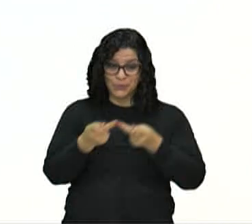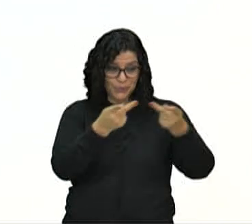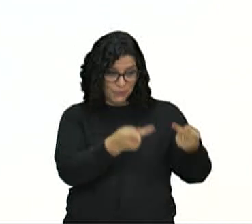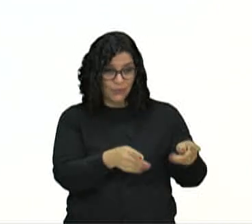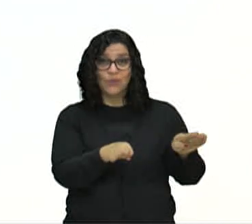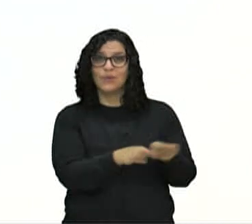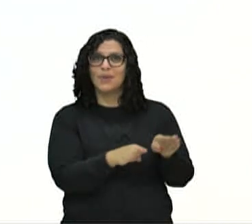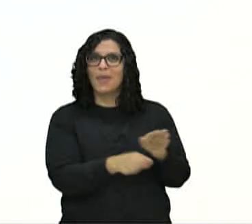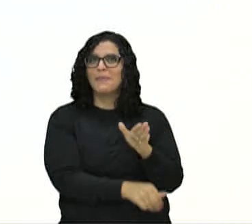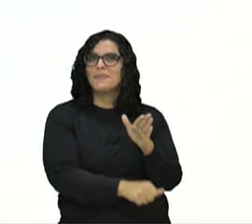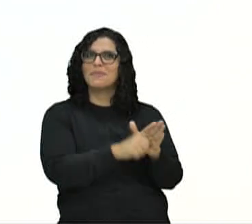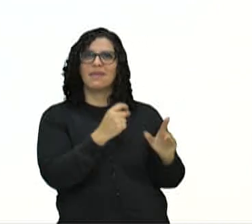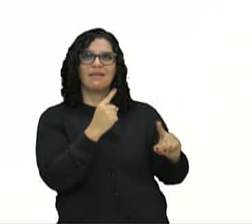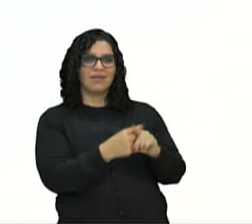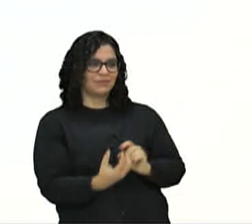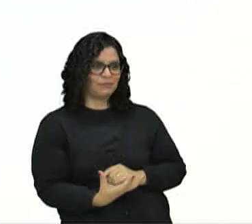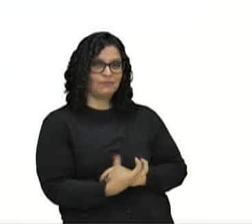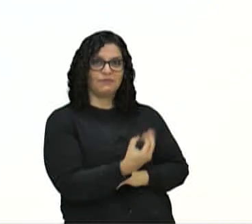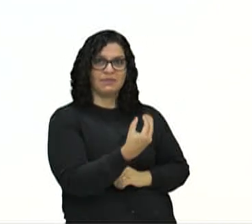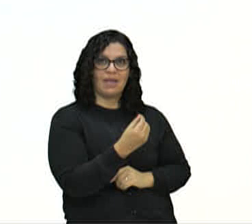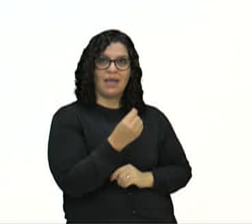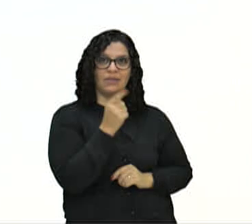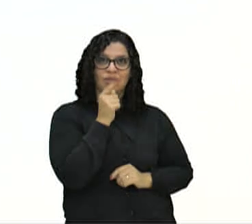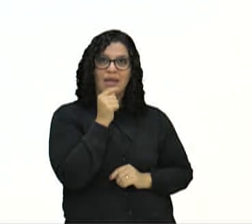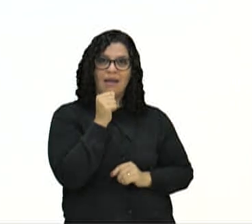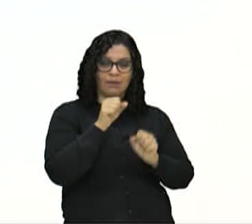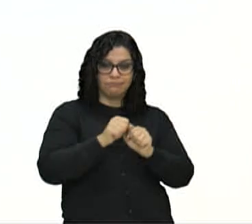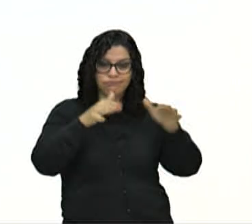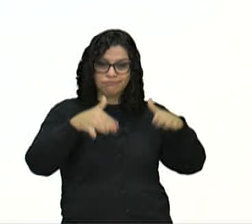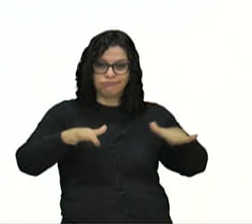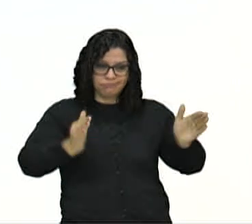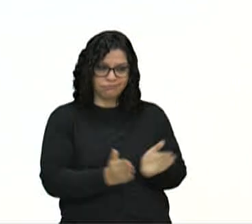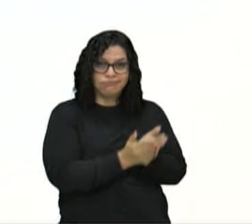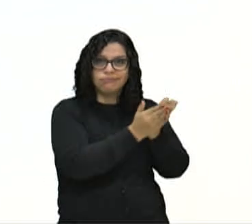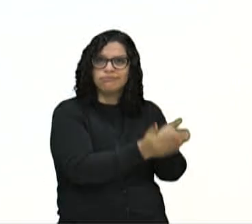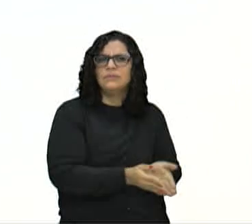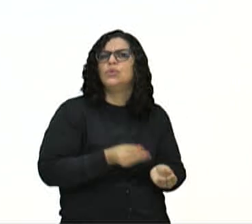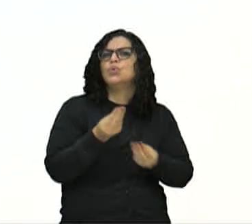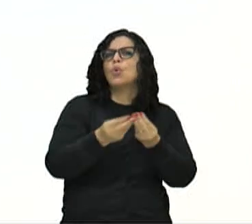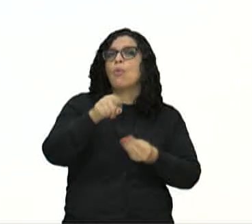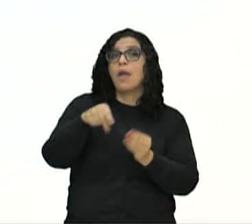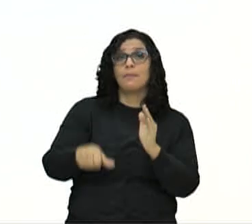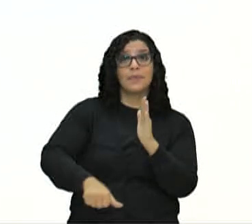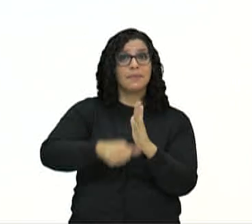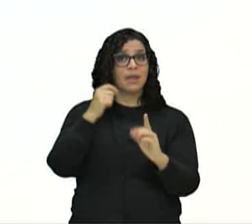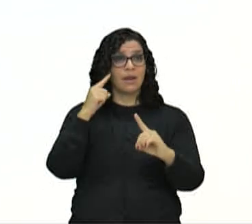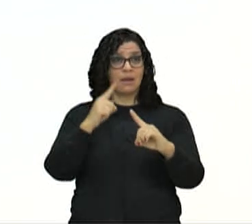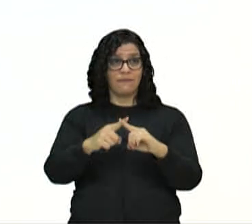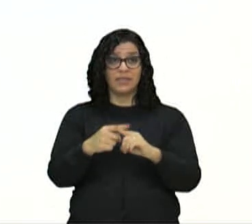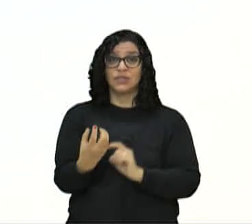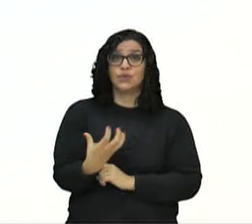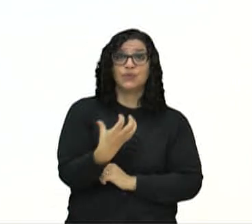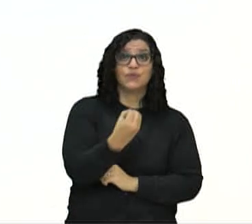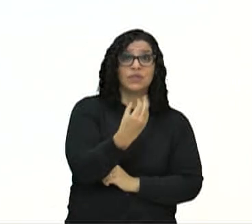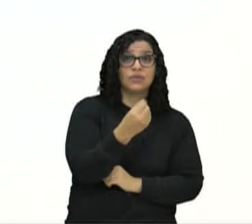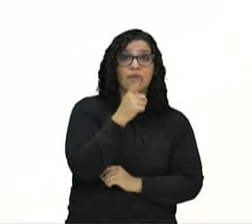fazer sua primeira viagem marinha, como era a primeira vez que viajava por